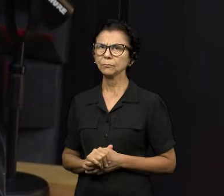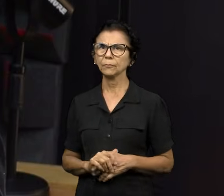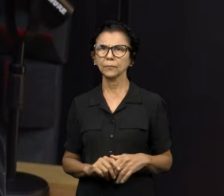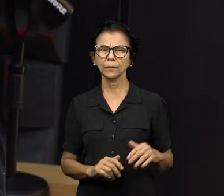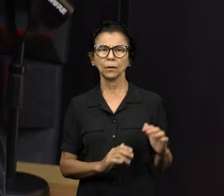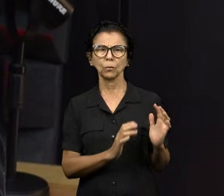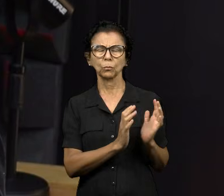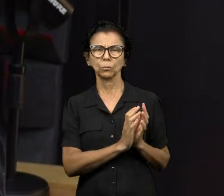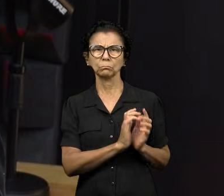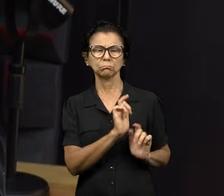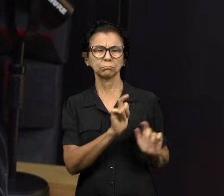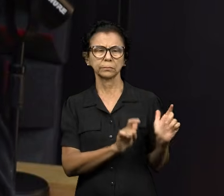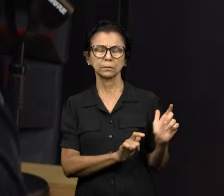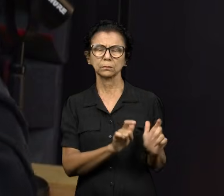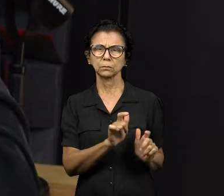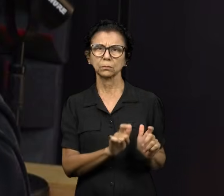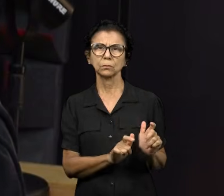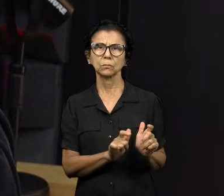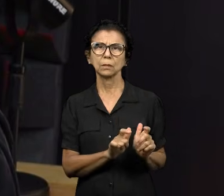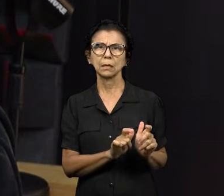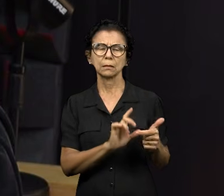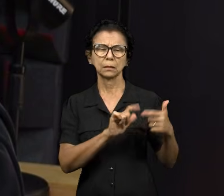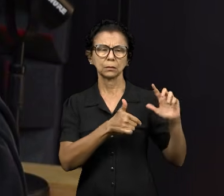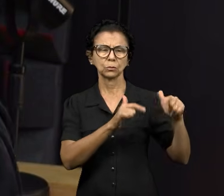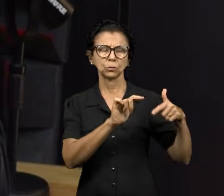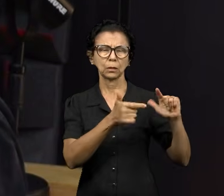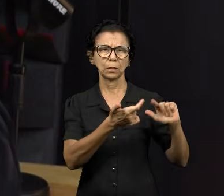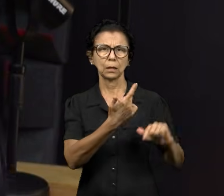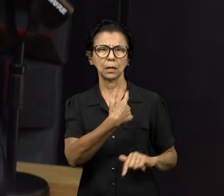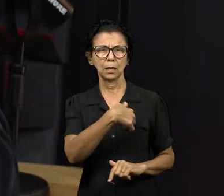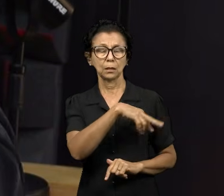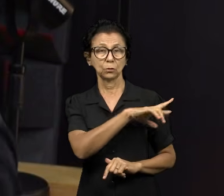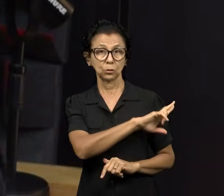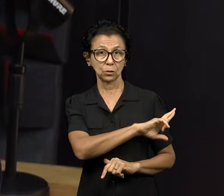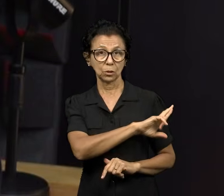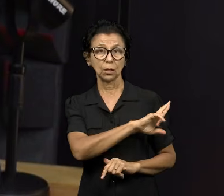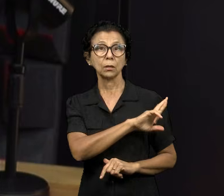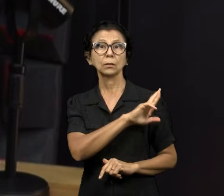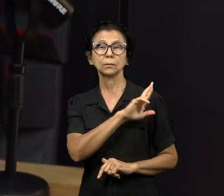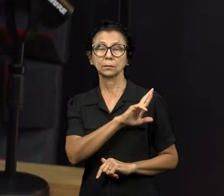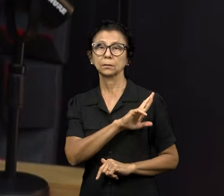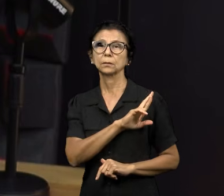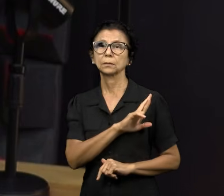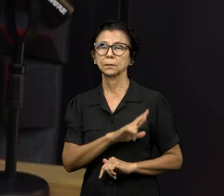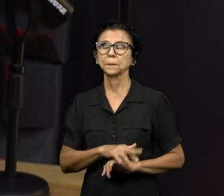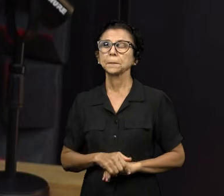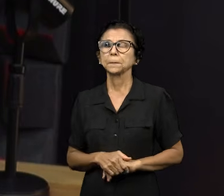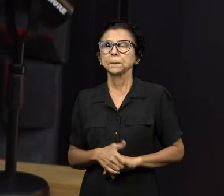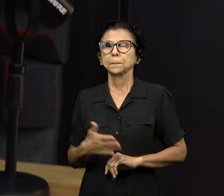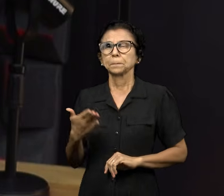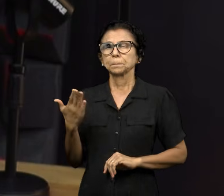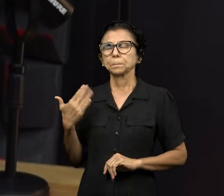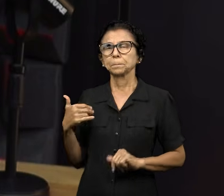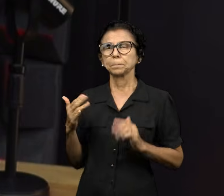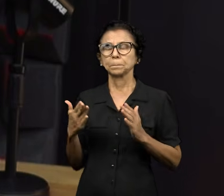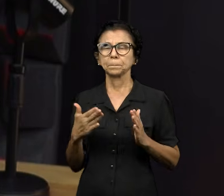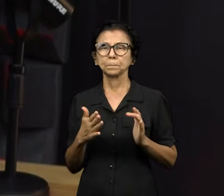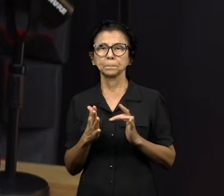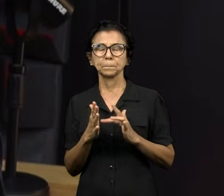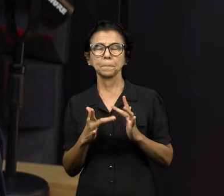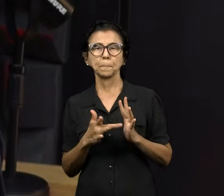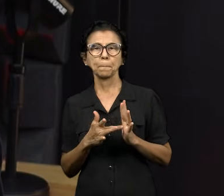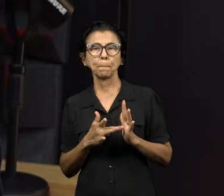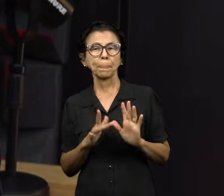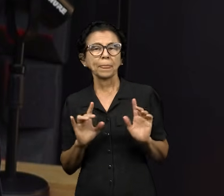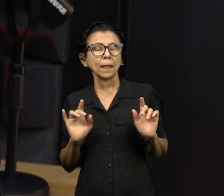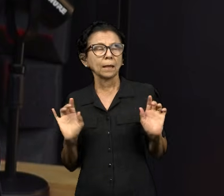trata essa classe de homens ali, né? A classe religiosa que existia no tempo de Jesus,